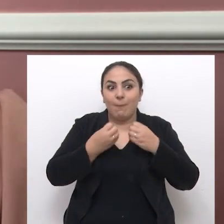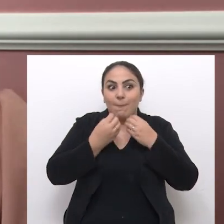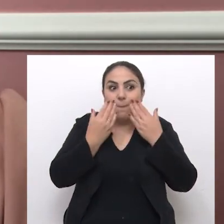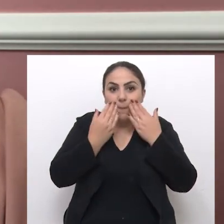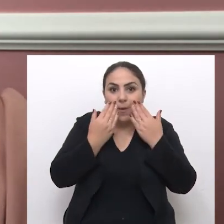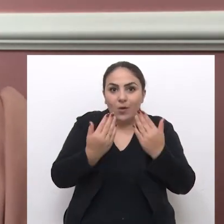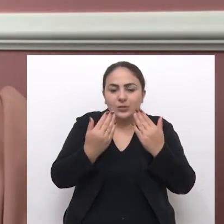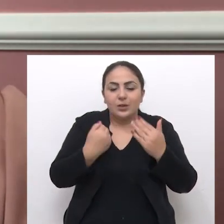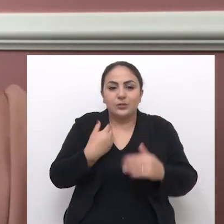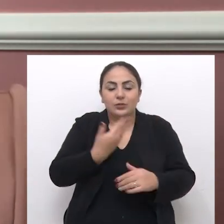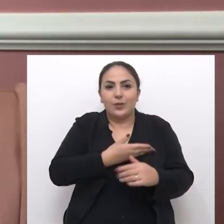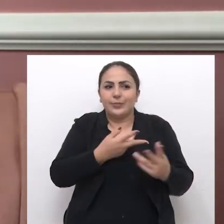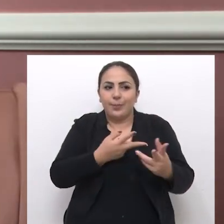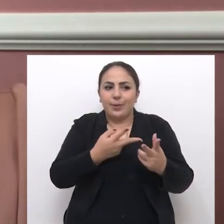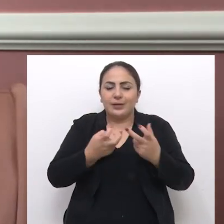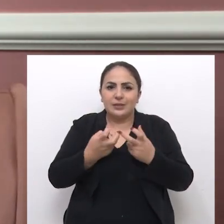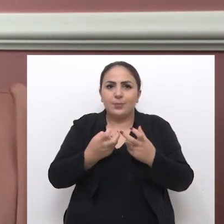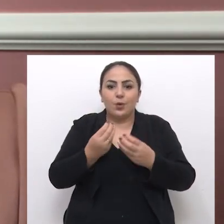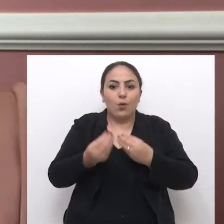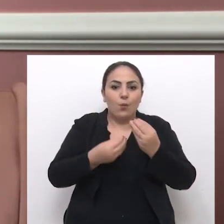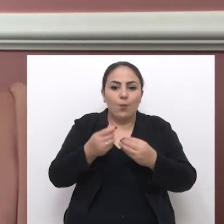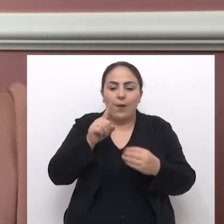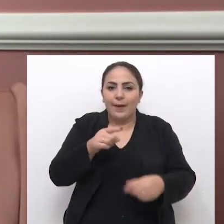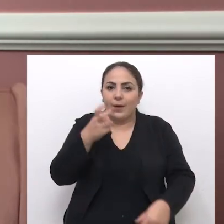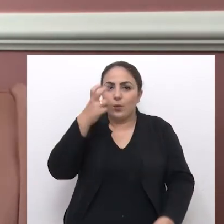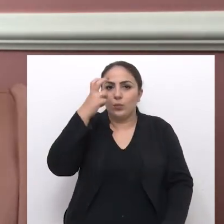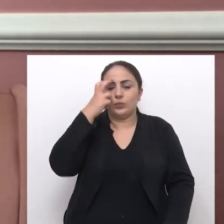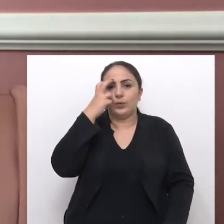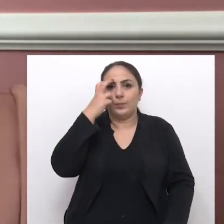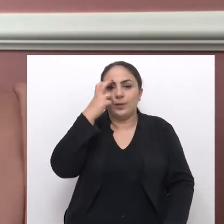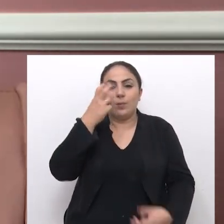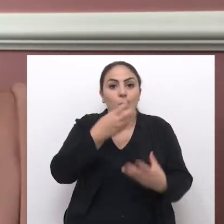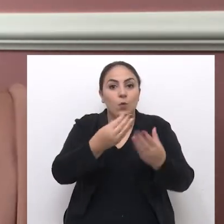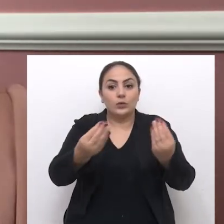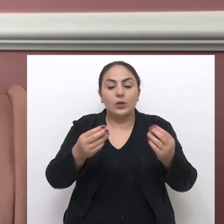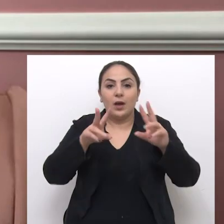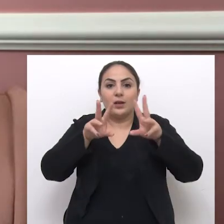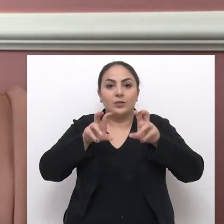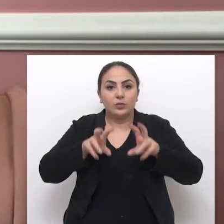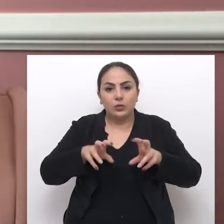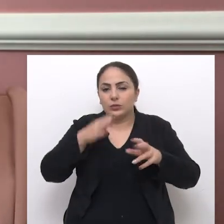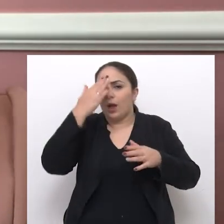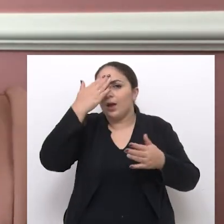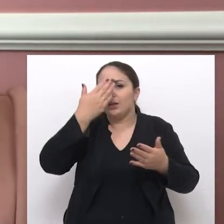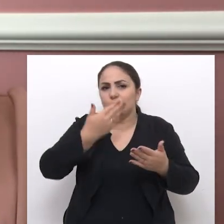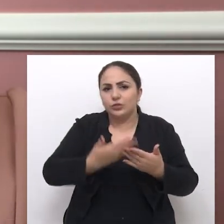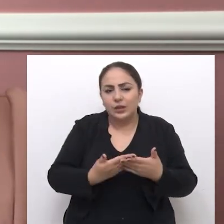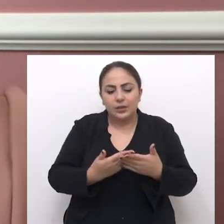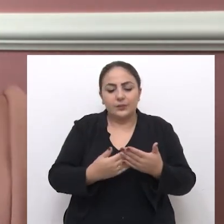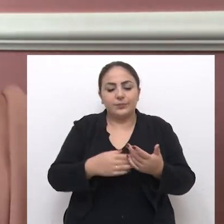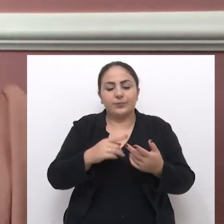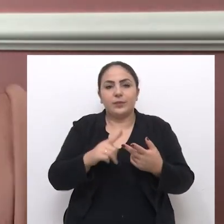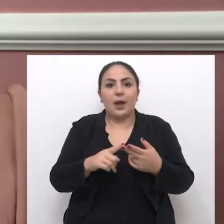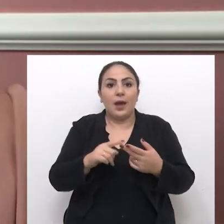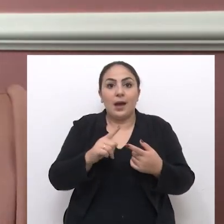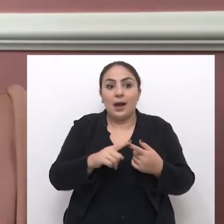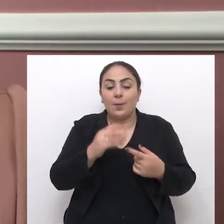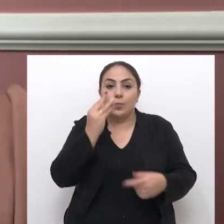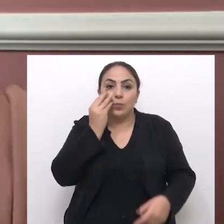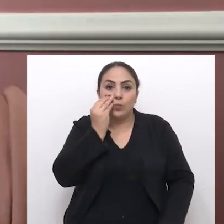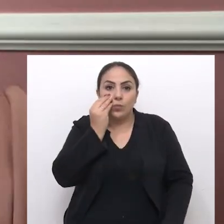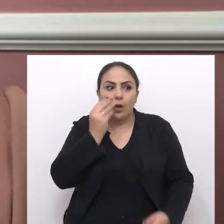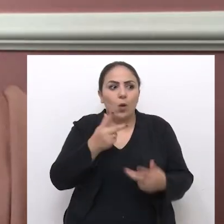é manifestado, a gente se depara com, culturalmente, muitas questões de crenças, né, de